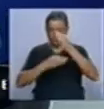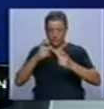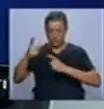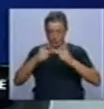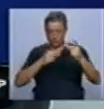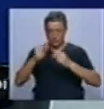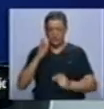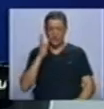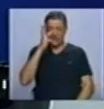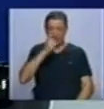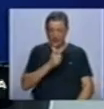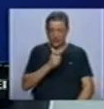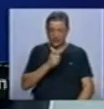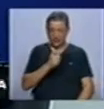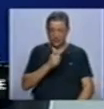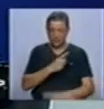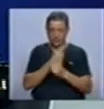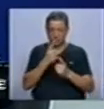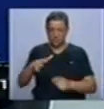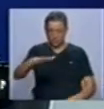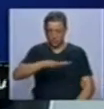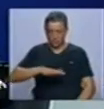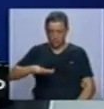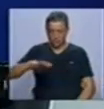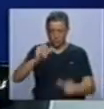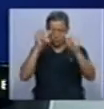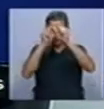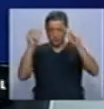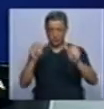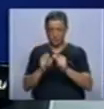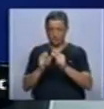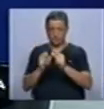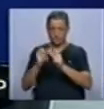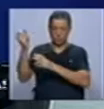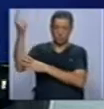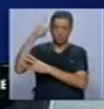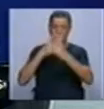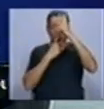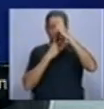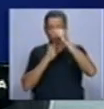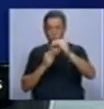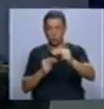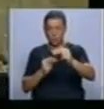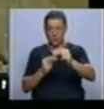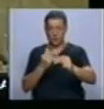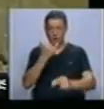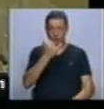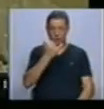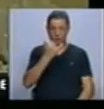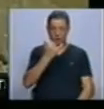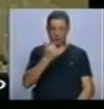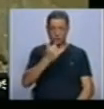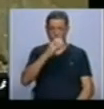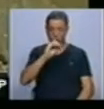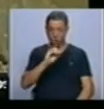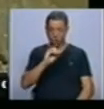muitíssimo quentes. Vamos para o sítio, se calhar, um dos mais diabólicos do Sistema Solar. Vamos até à Lua Io e estamos então